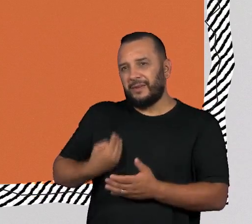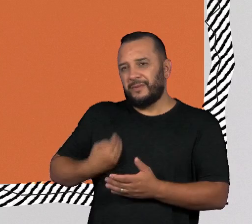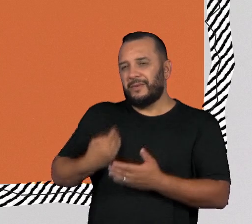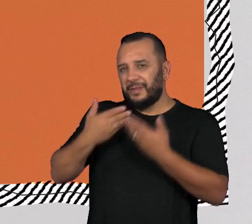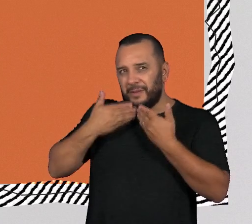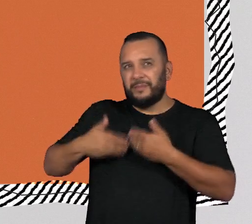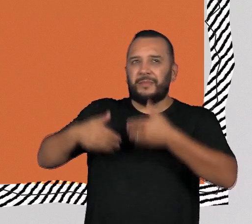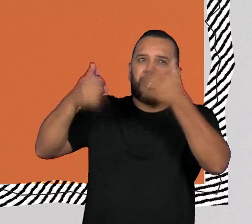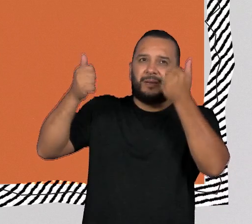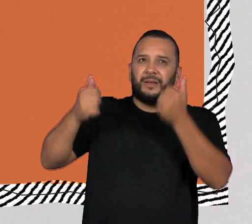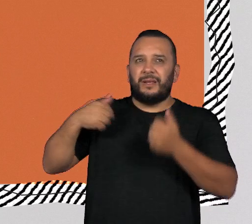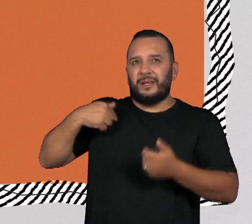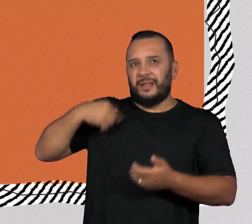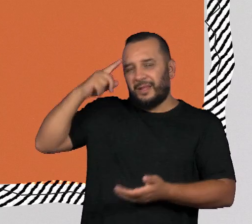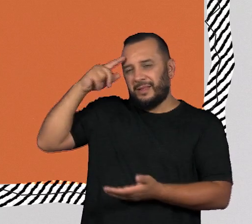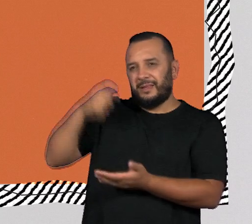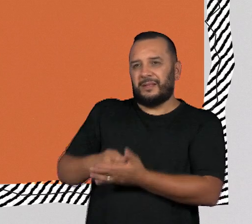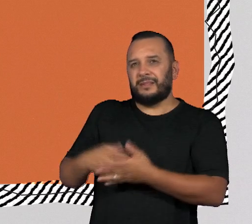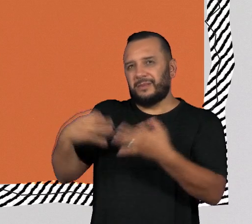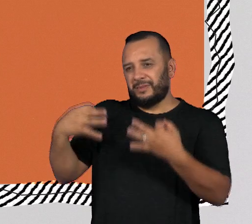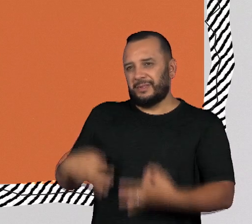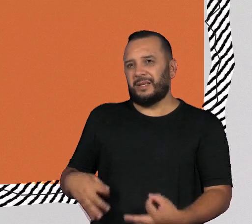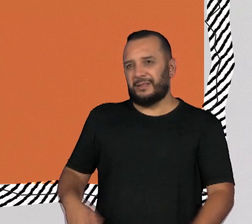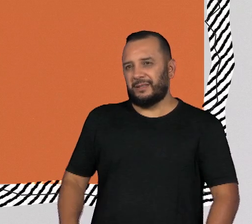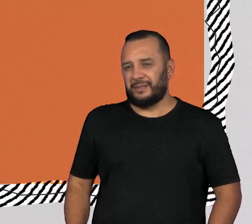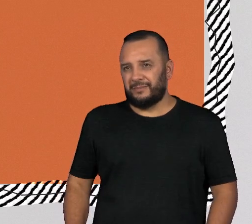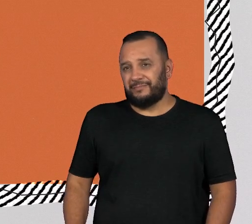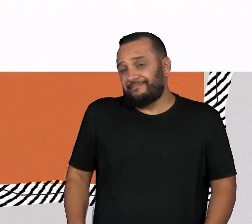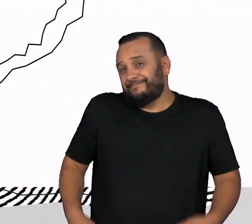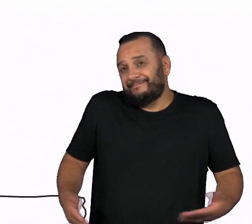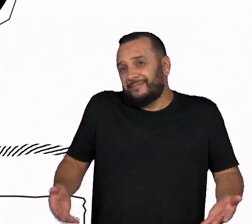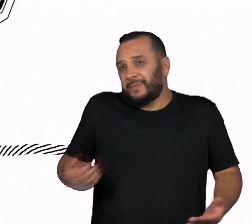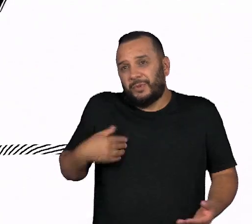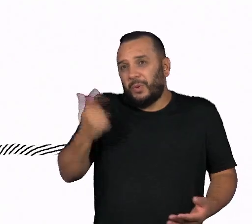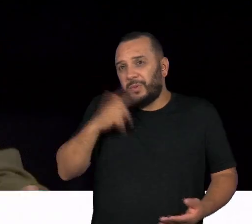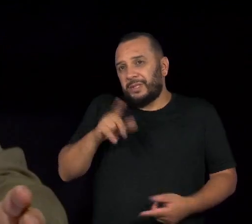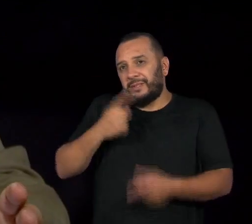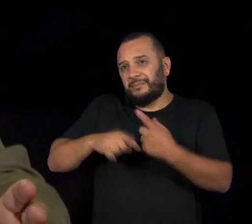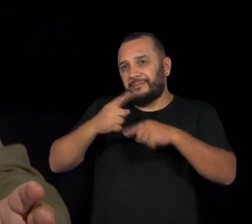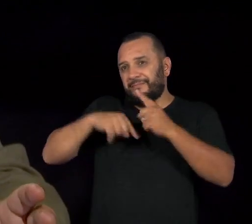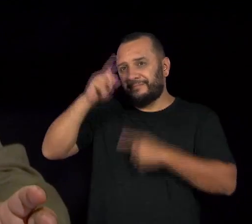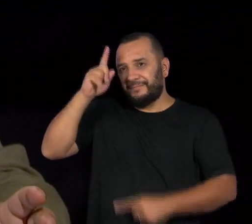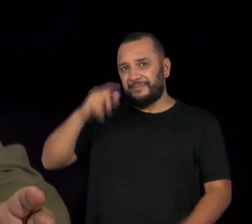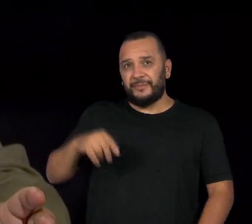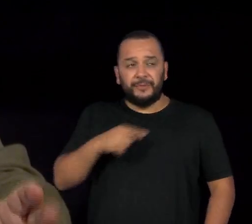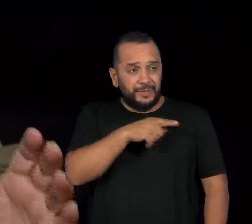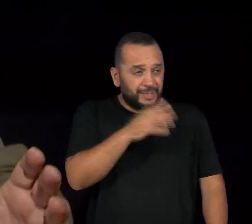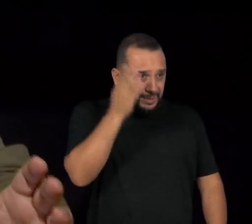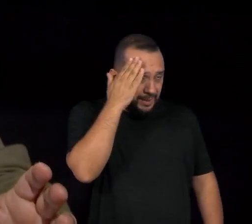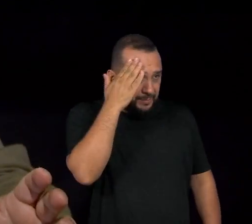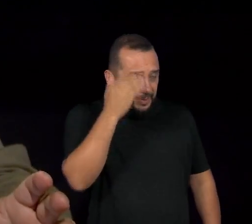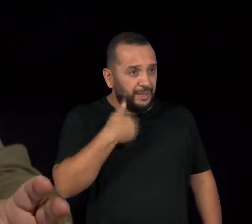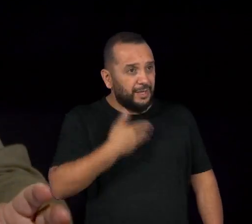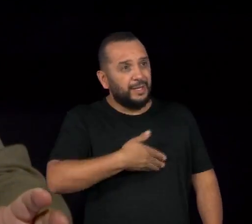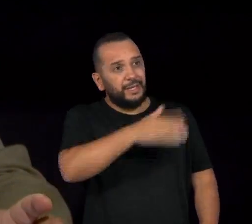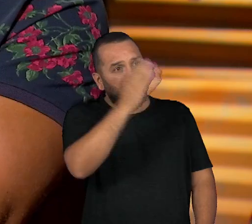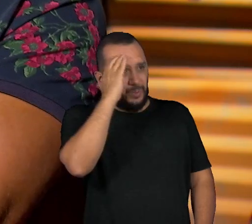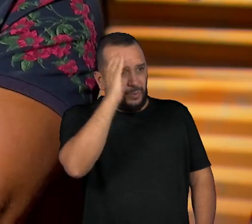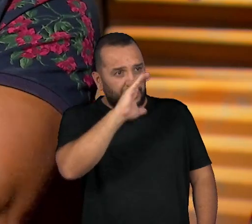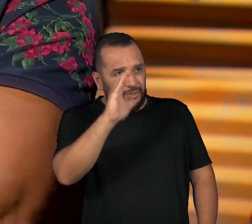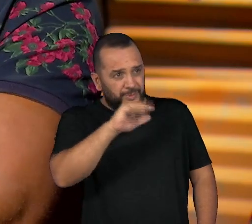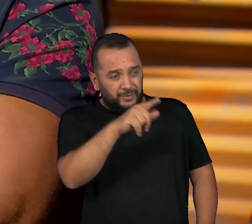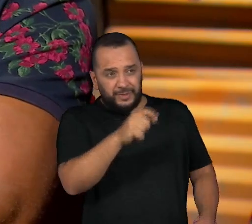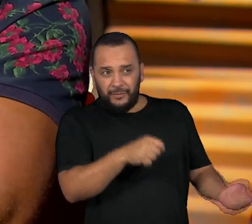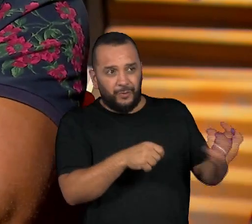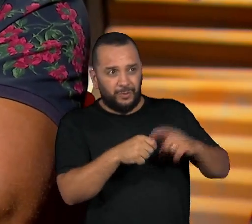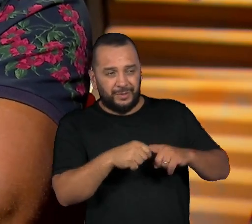E ela tomou a decisão certa, porque talvez eu não estivesse aqui, né? Você sabia que você estava indo e não ia voltar? Eu